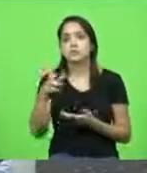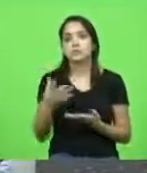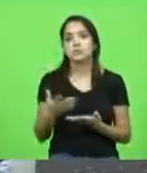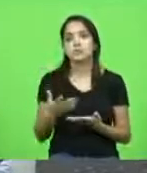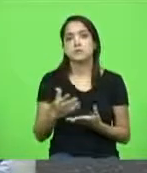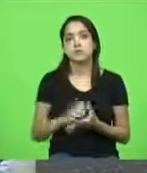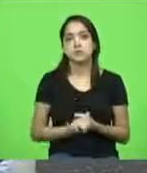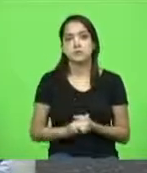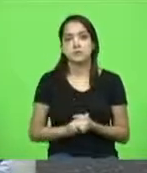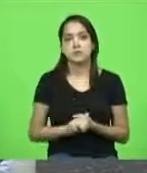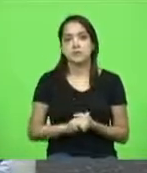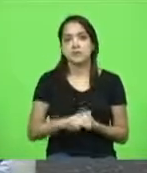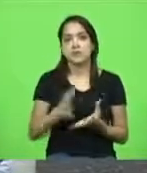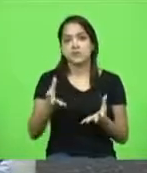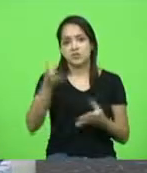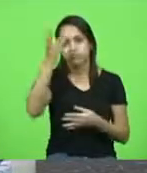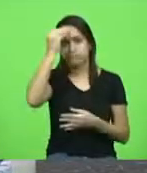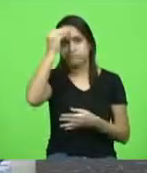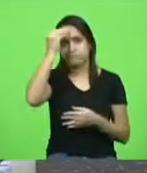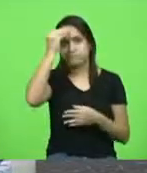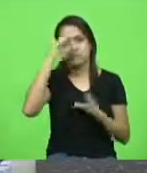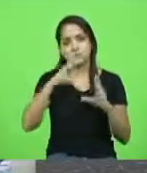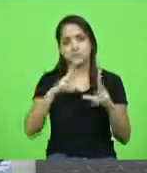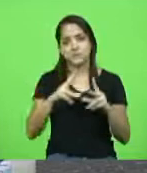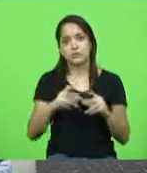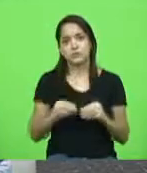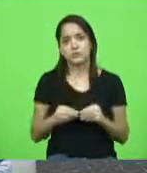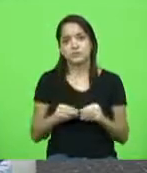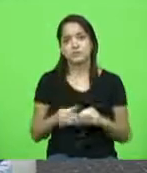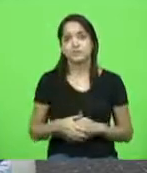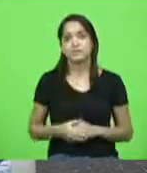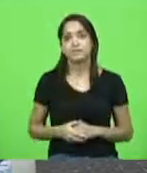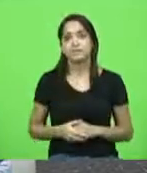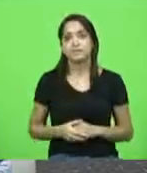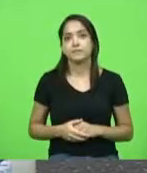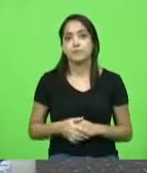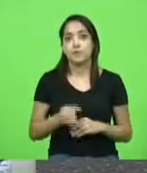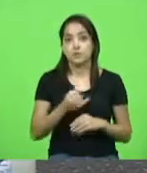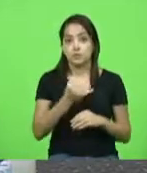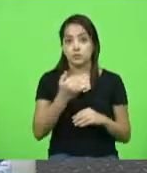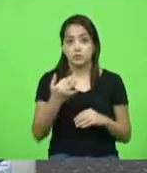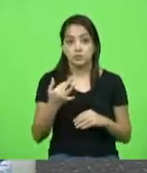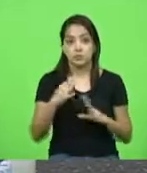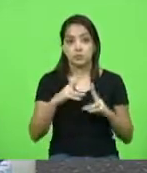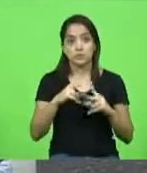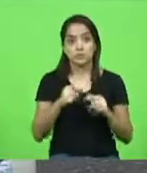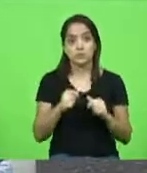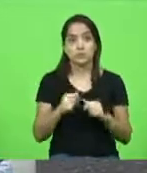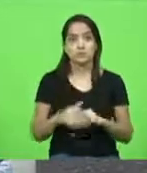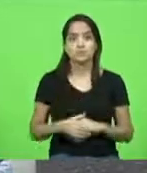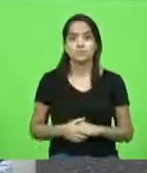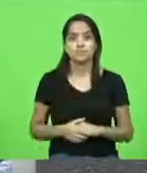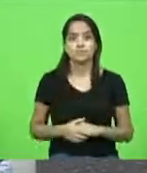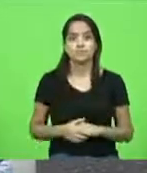praticamente decorei é o número de todas elas